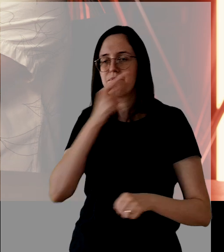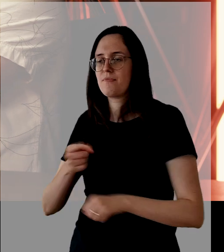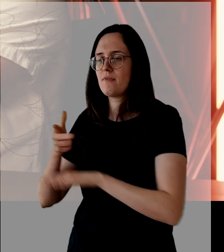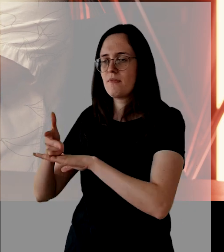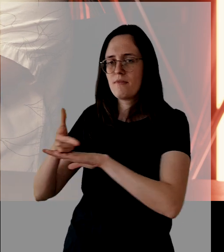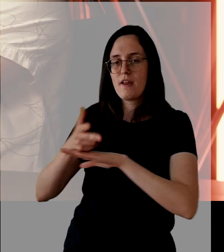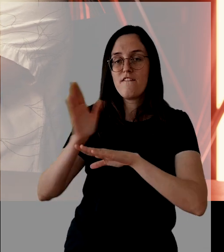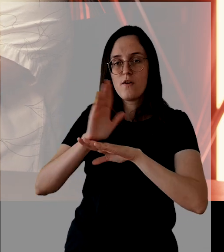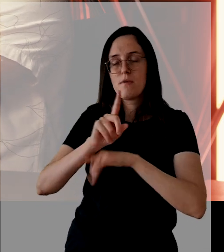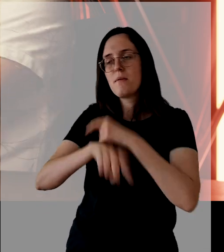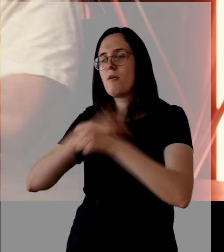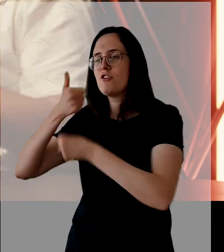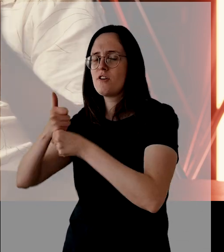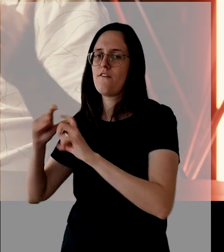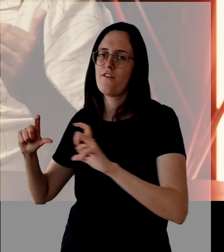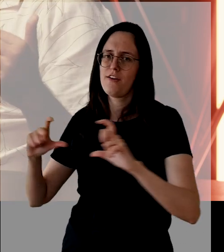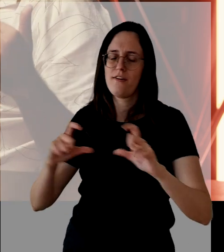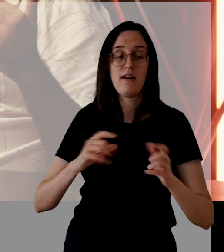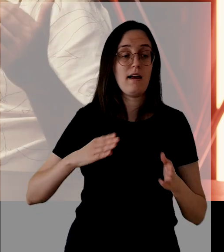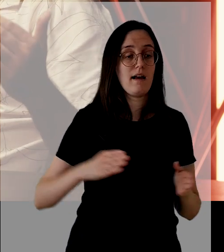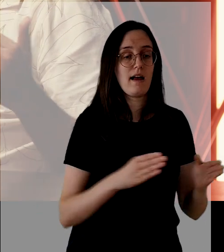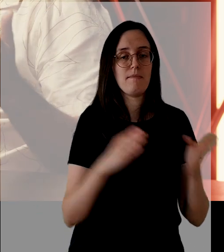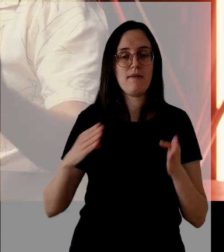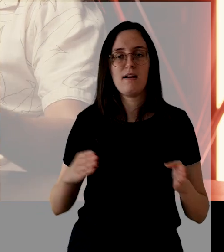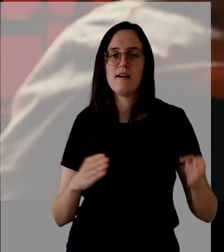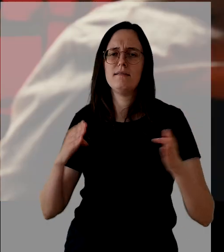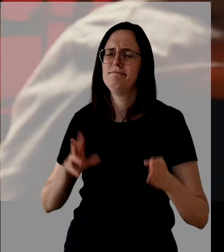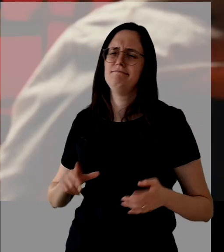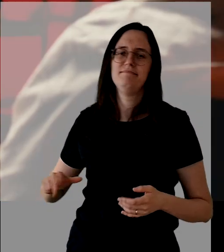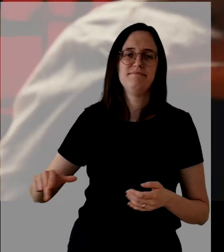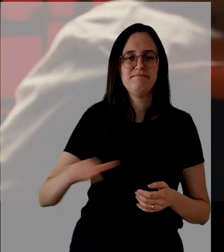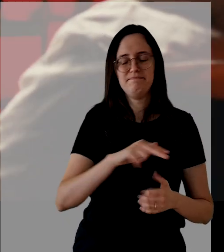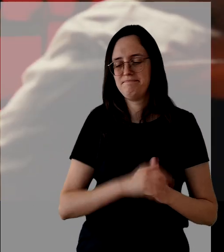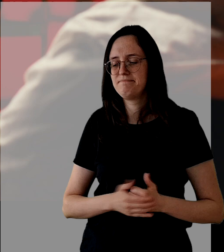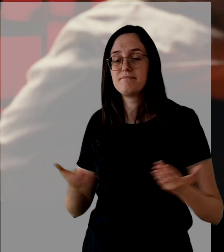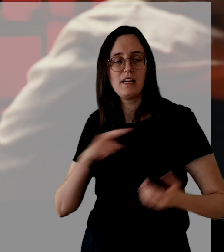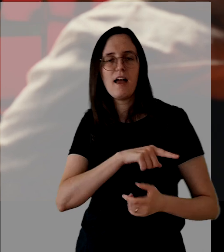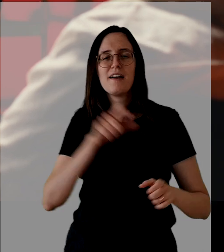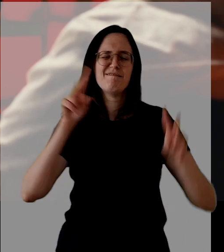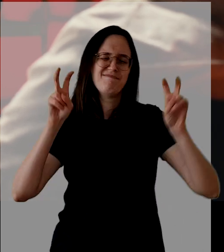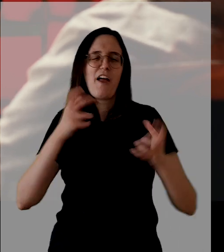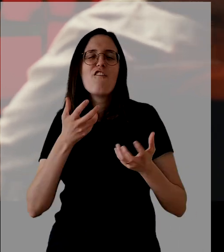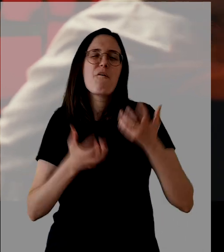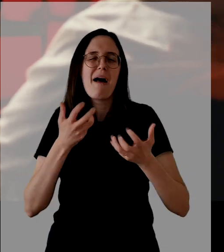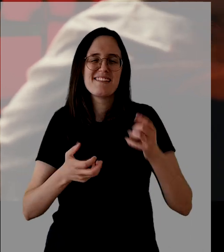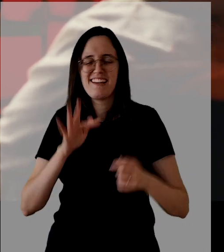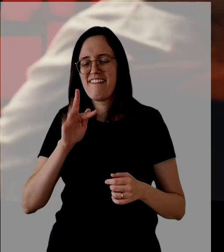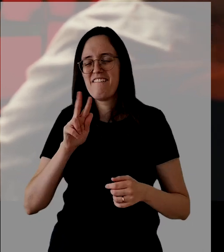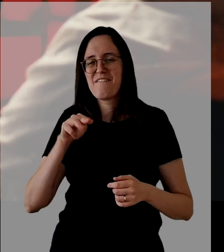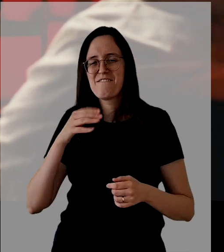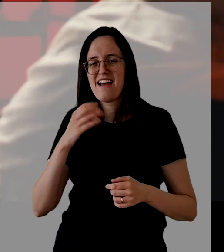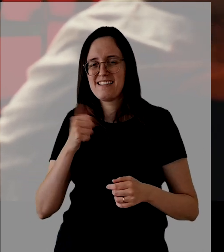daí fui para a direção de fotografia. Então, tem caminhos muito diferentes para fazer. O próprio Fumaça também, né? O Fumaça